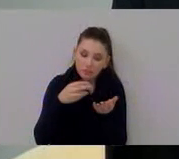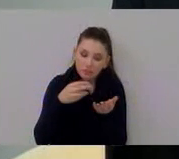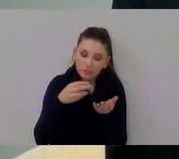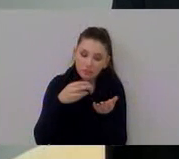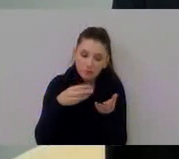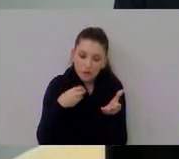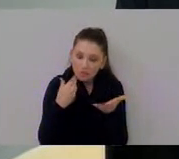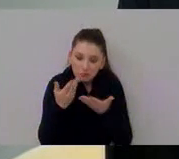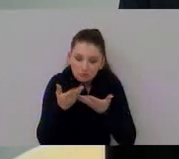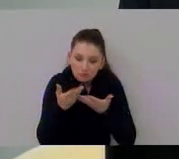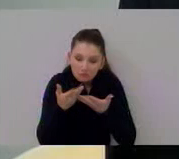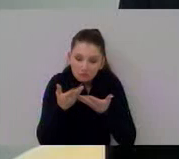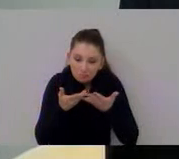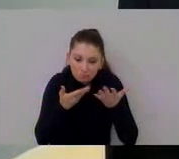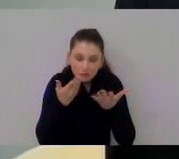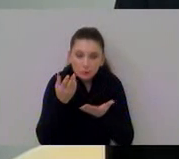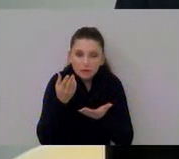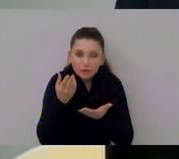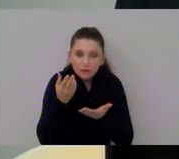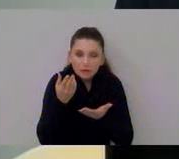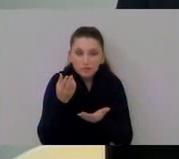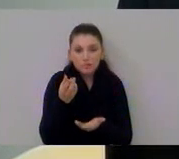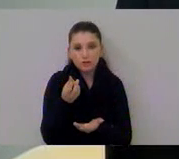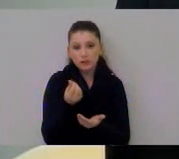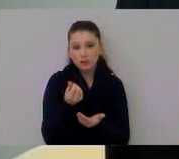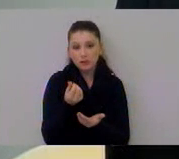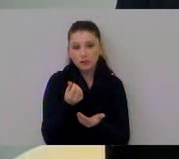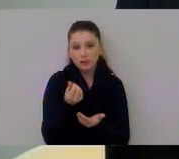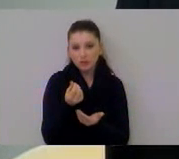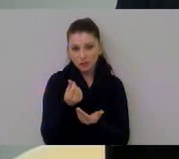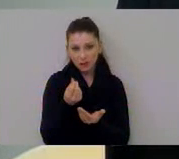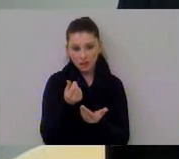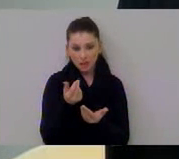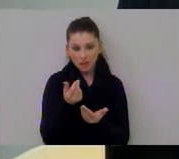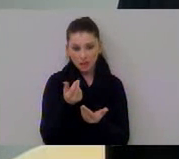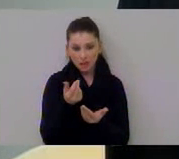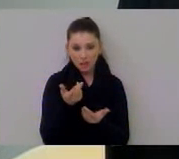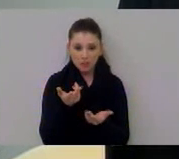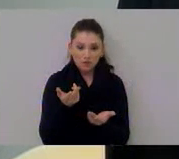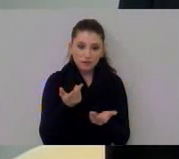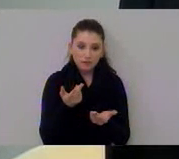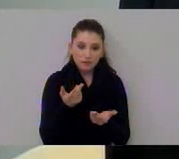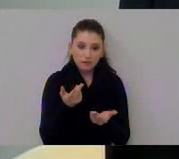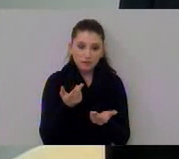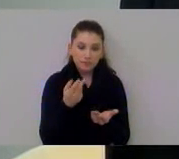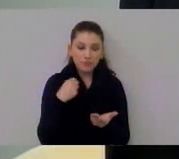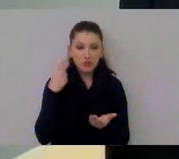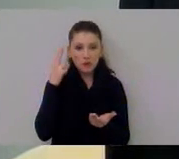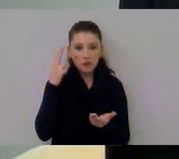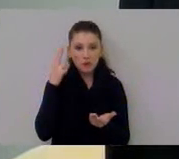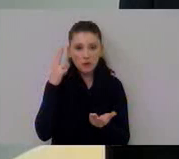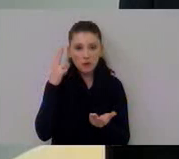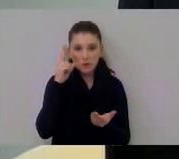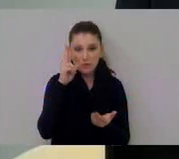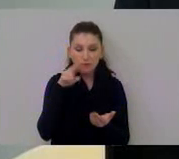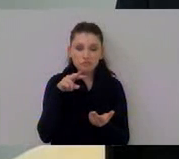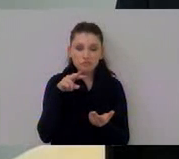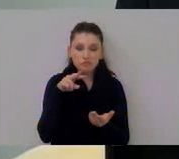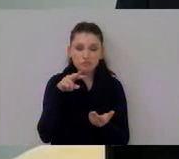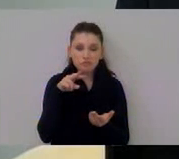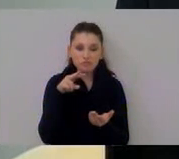Estive com ele esta tarde, encontrei nos corredores e disse: não, é